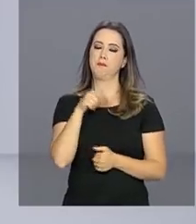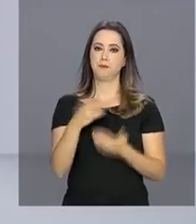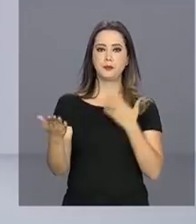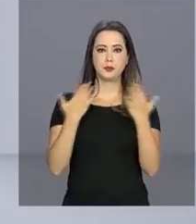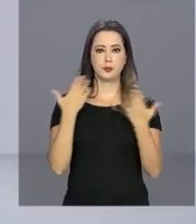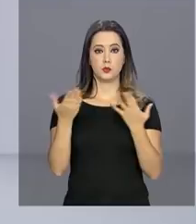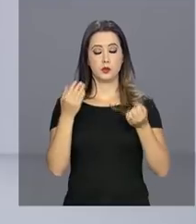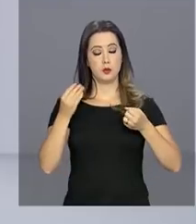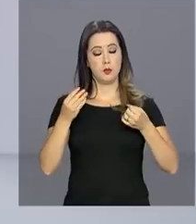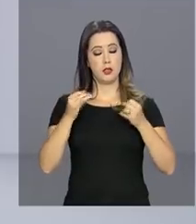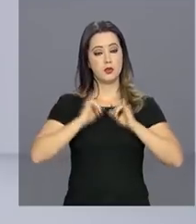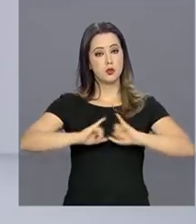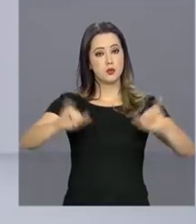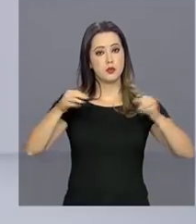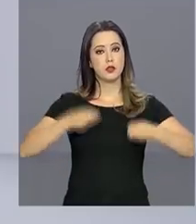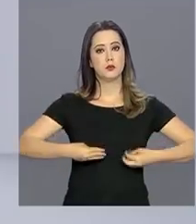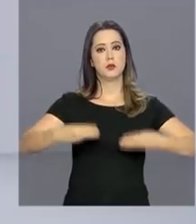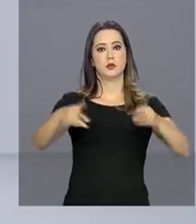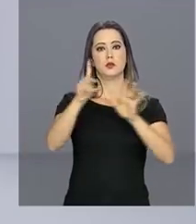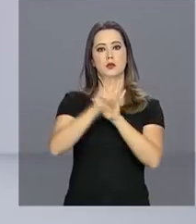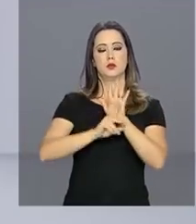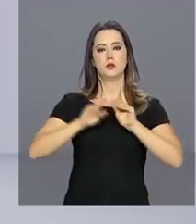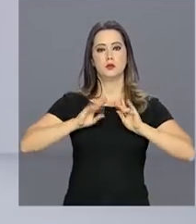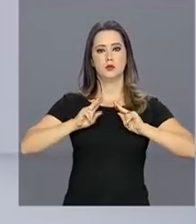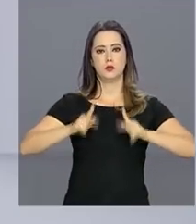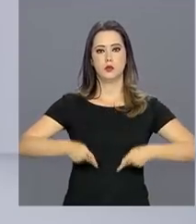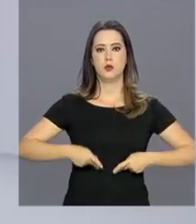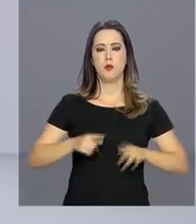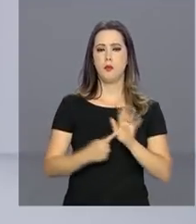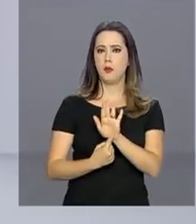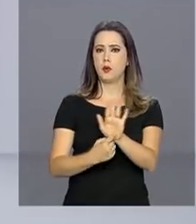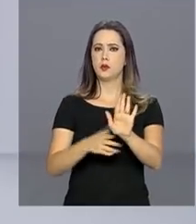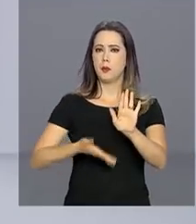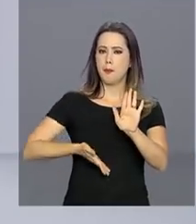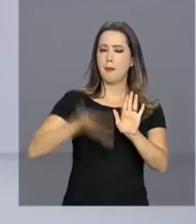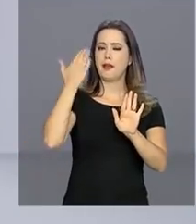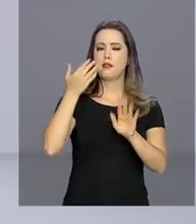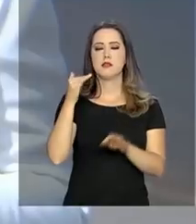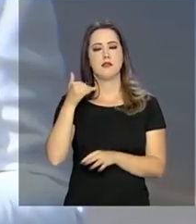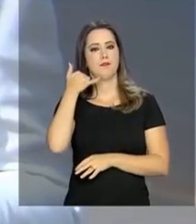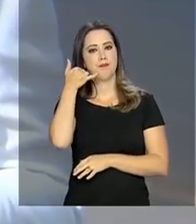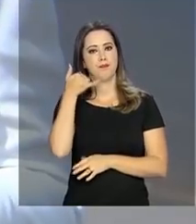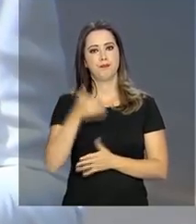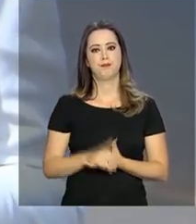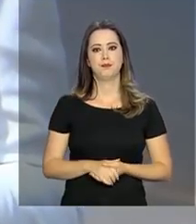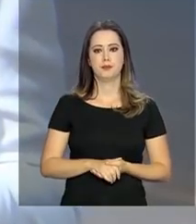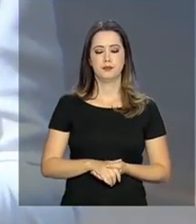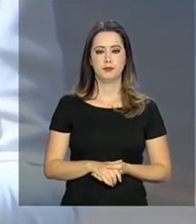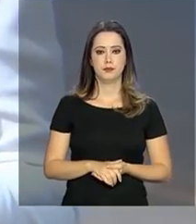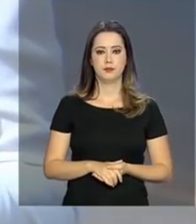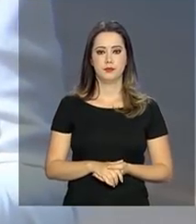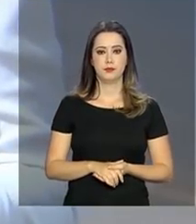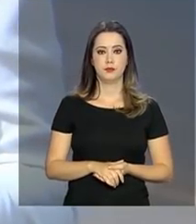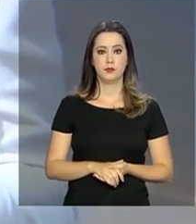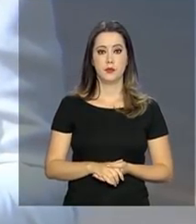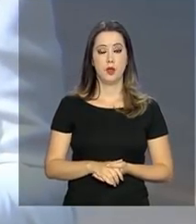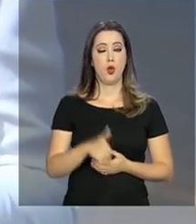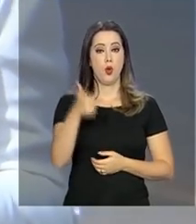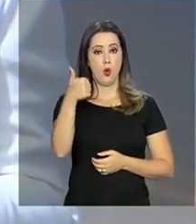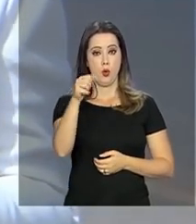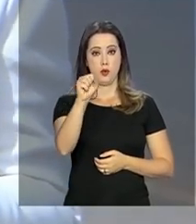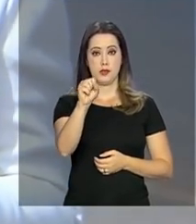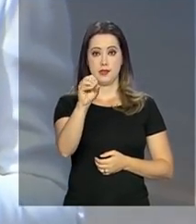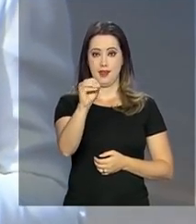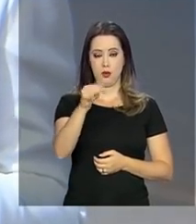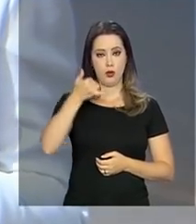pelo Ministério dos Direitos Humanos mostra o aumento no número de ligações. O Disque 180 recebeu